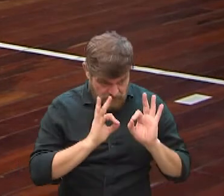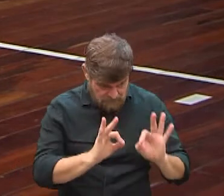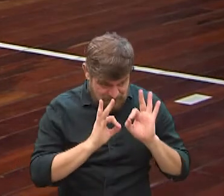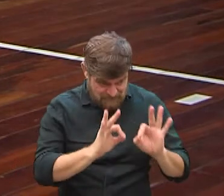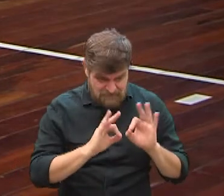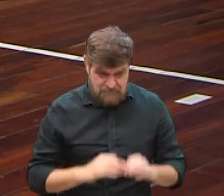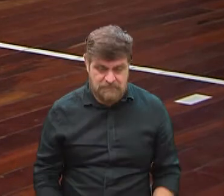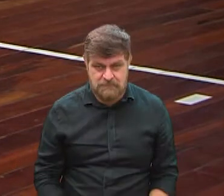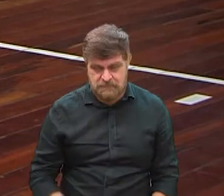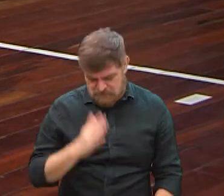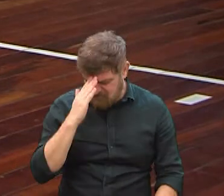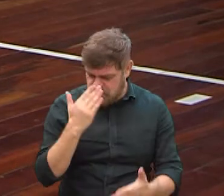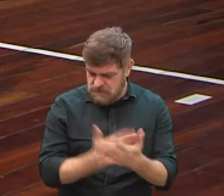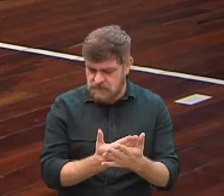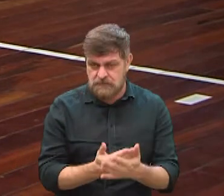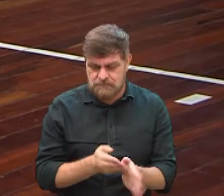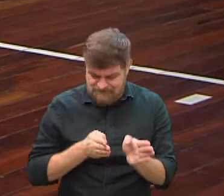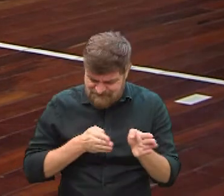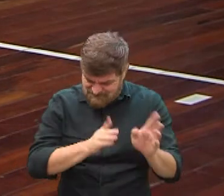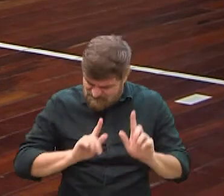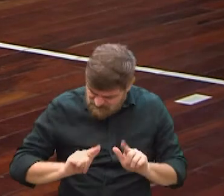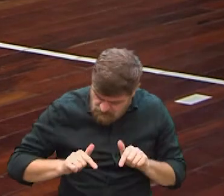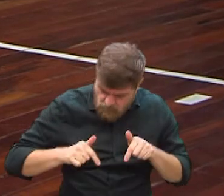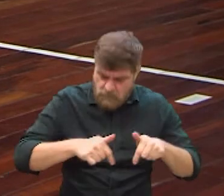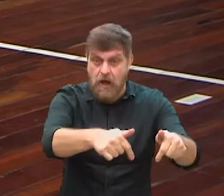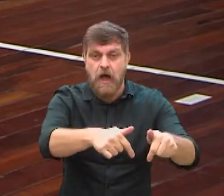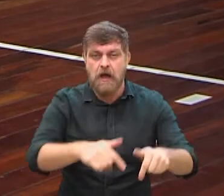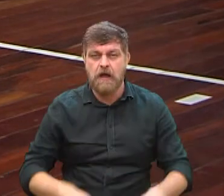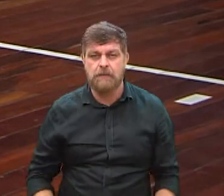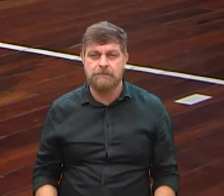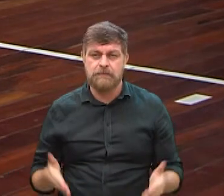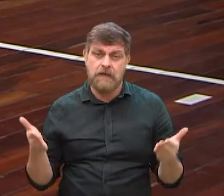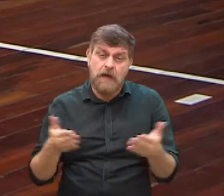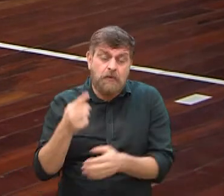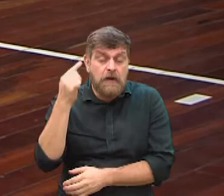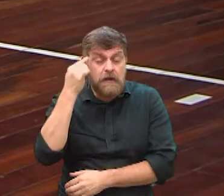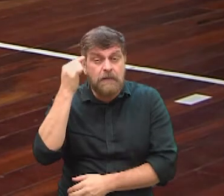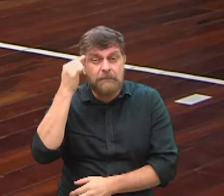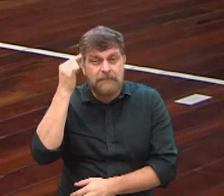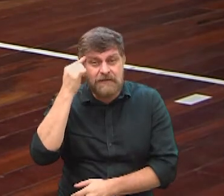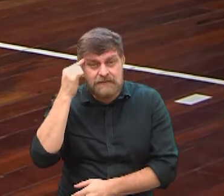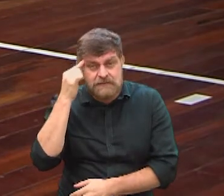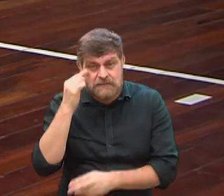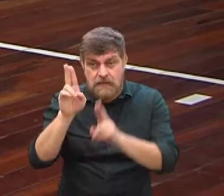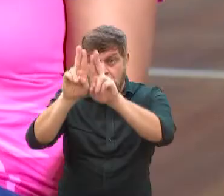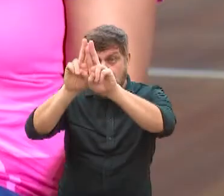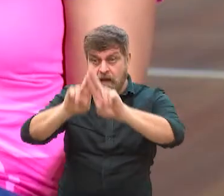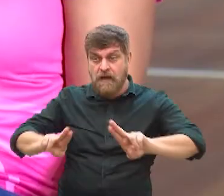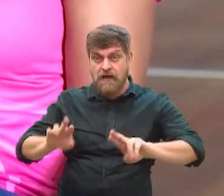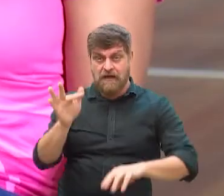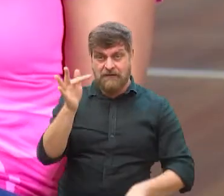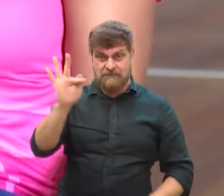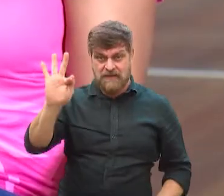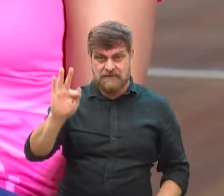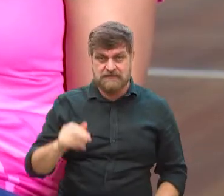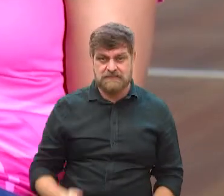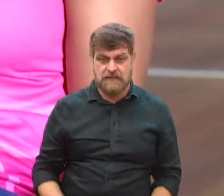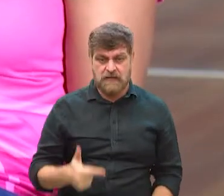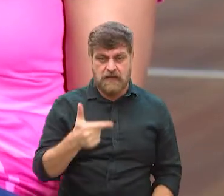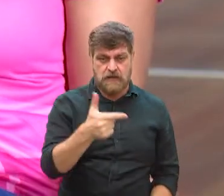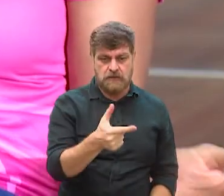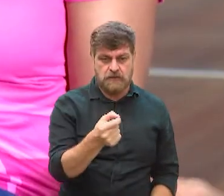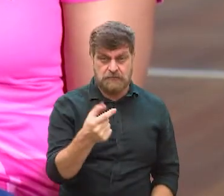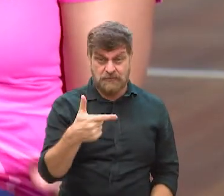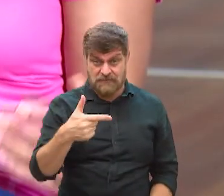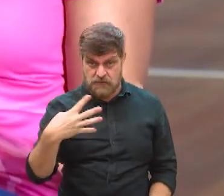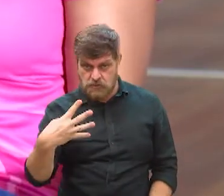né? Continuar por aí. E agora é pensar em Paris, né? 2024,